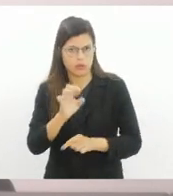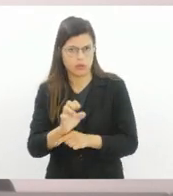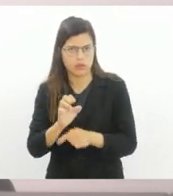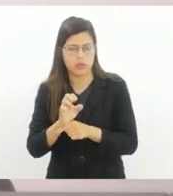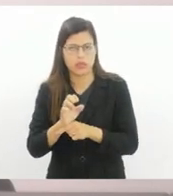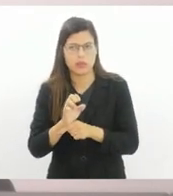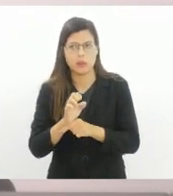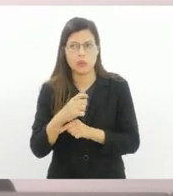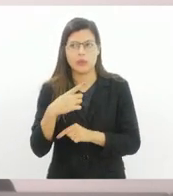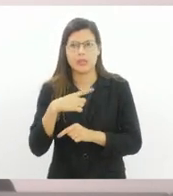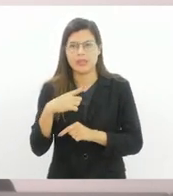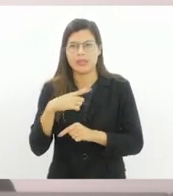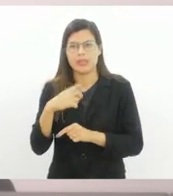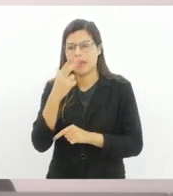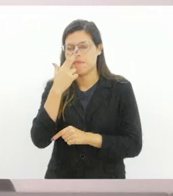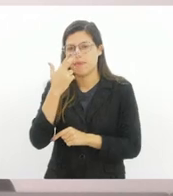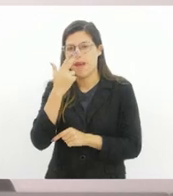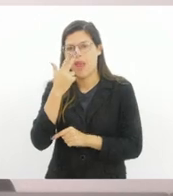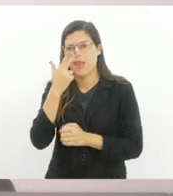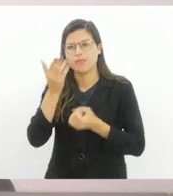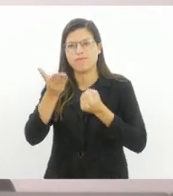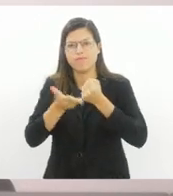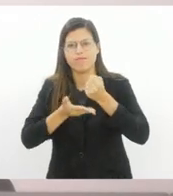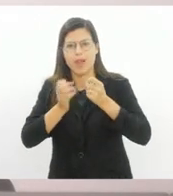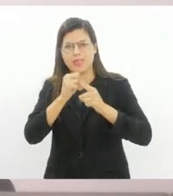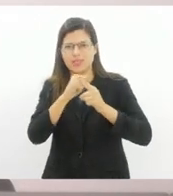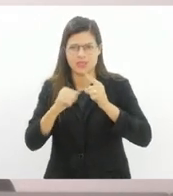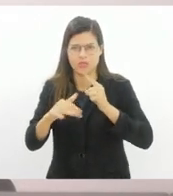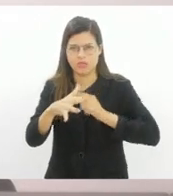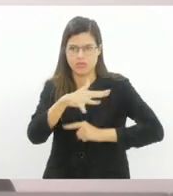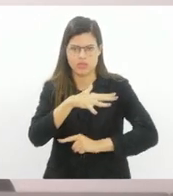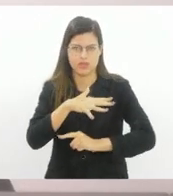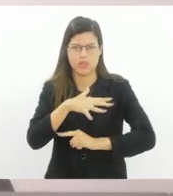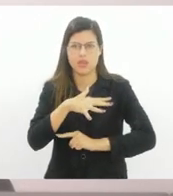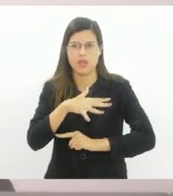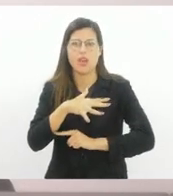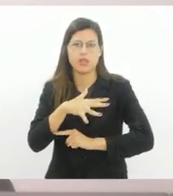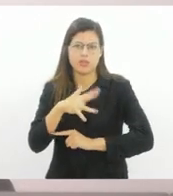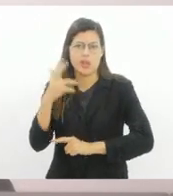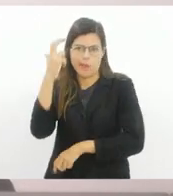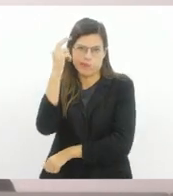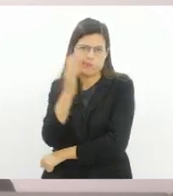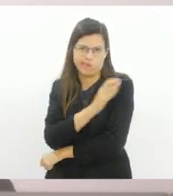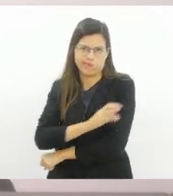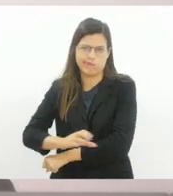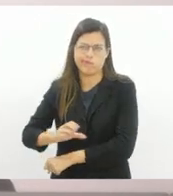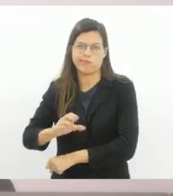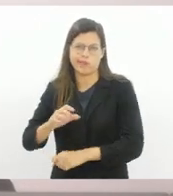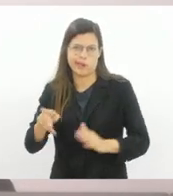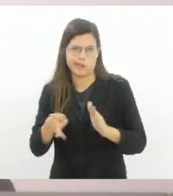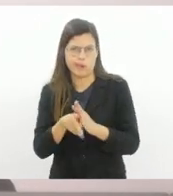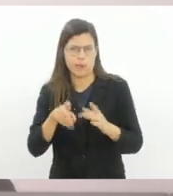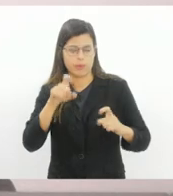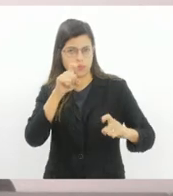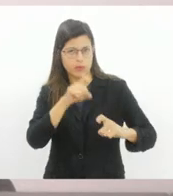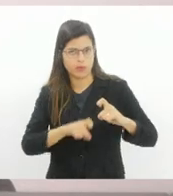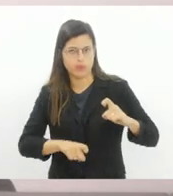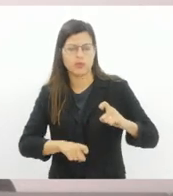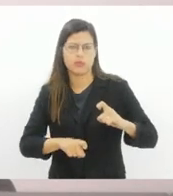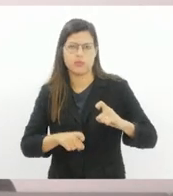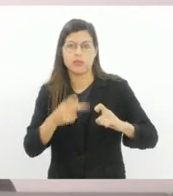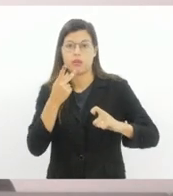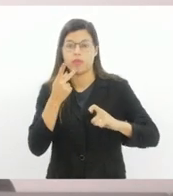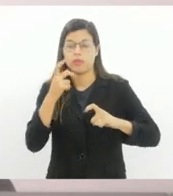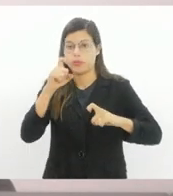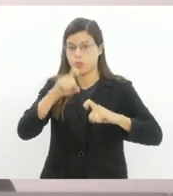uma enraizada na sociedade fluminense a cultura do estupro. A gente está falando aqui de um estupro